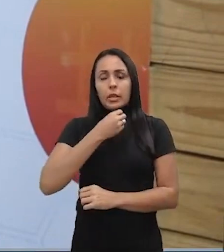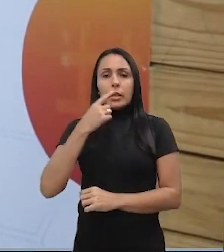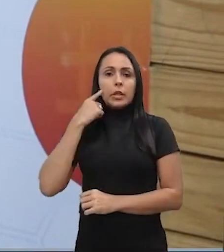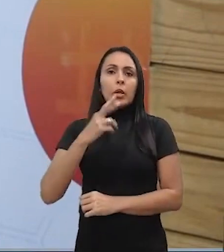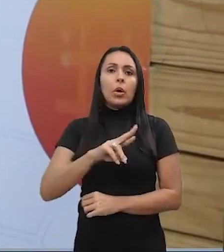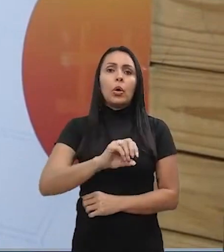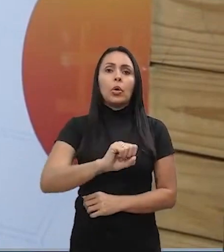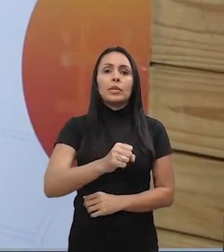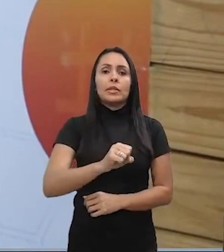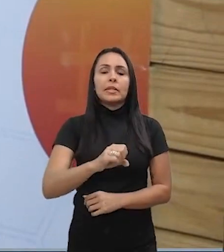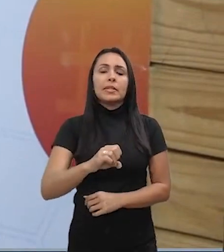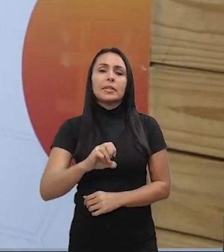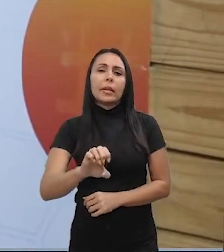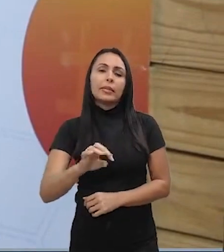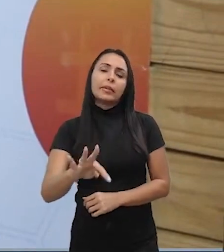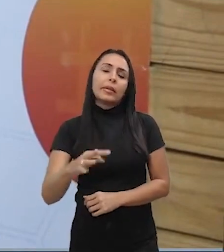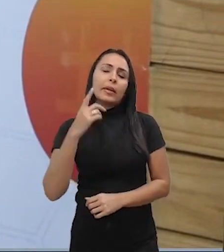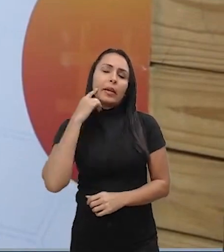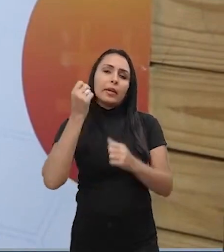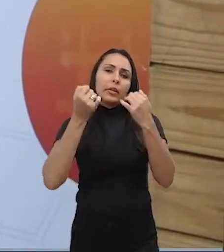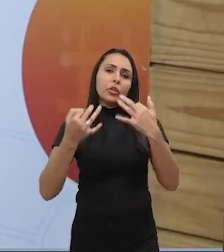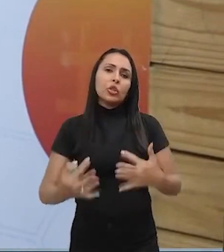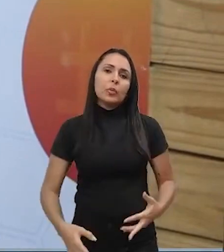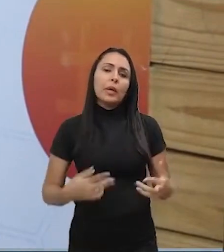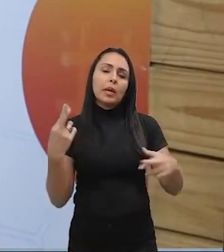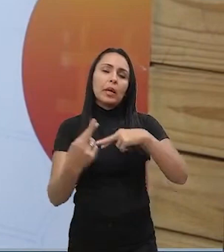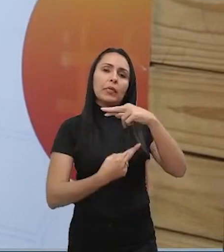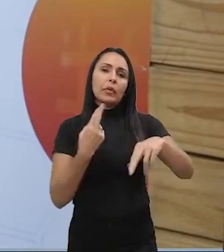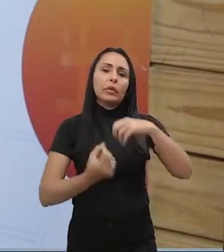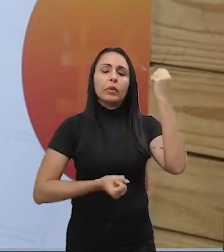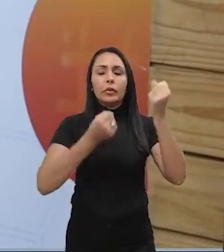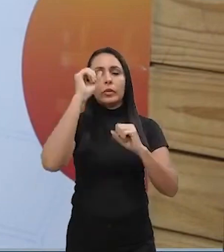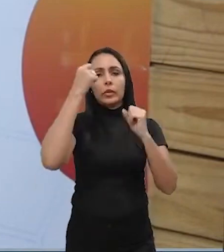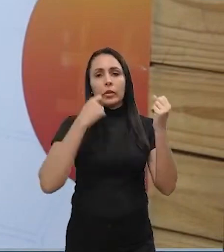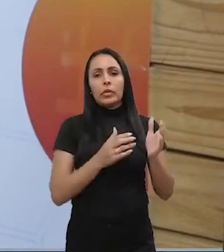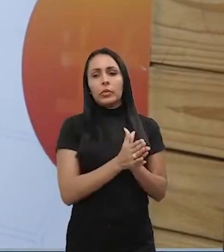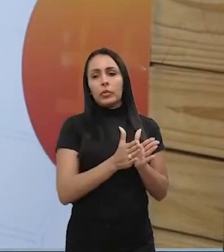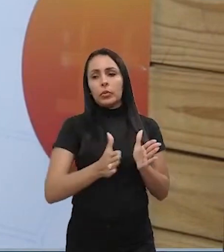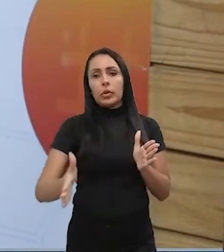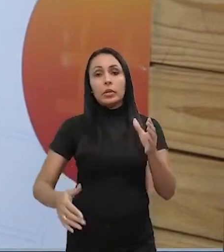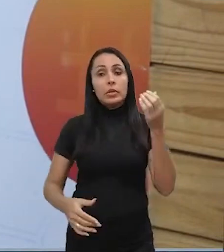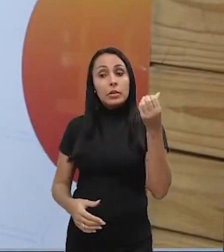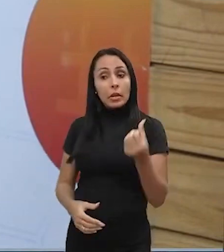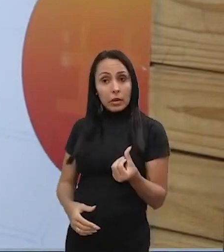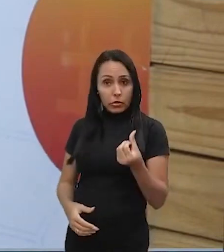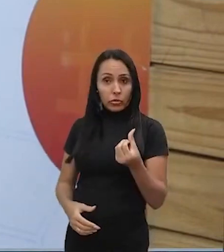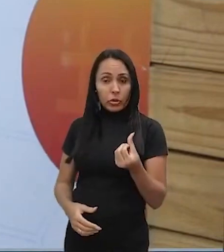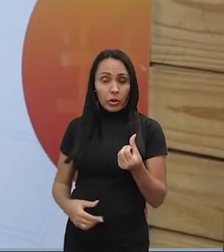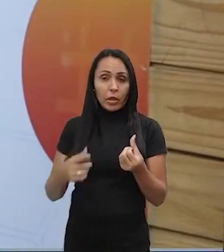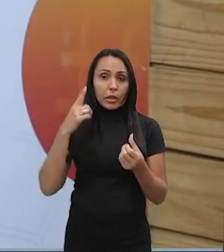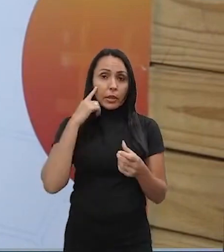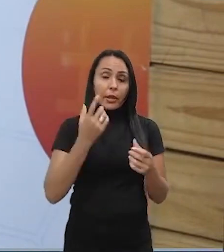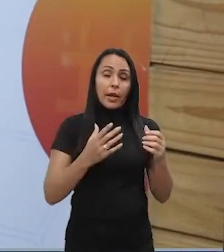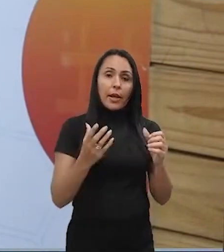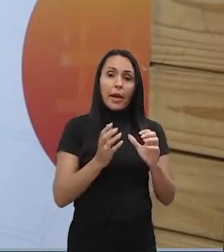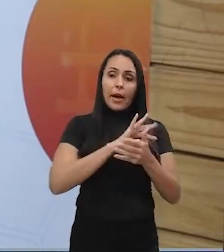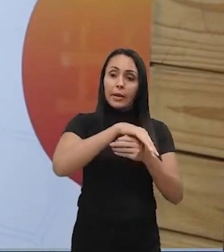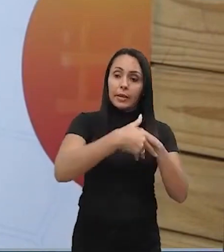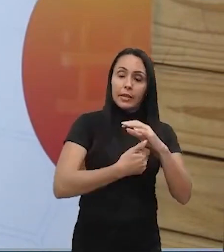Rossetti, que ele fala que a Revolução Industrial acontece em 6 fases, né? Que é a fase artesanal,